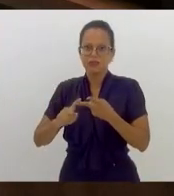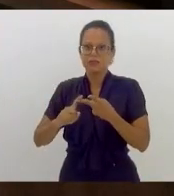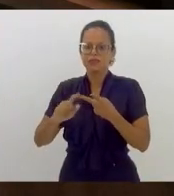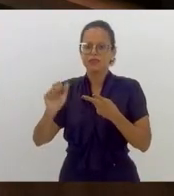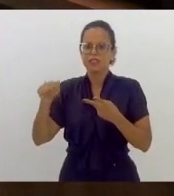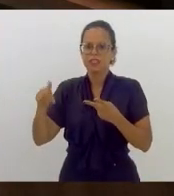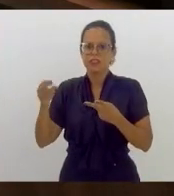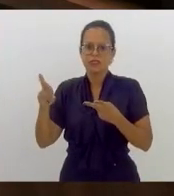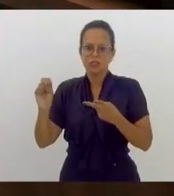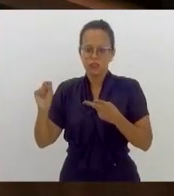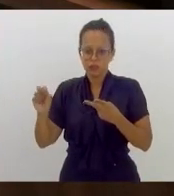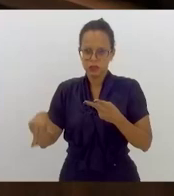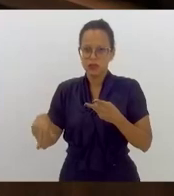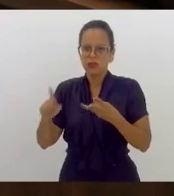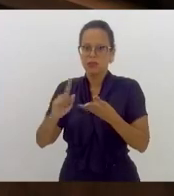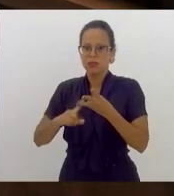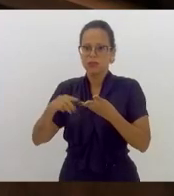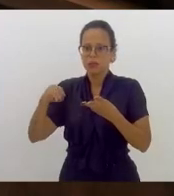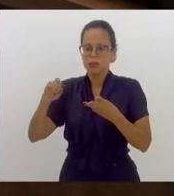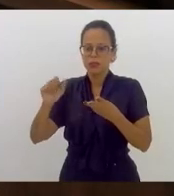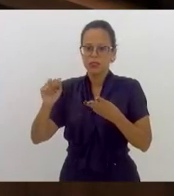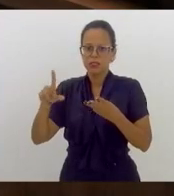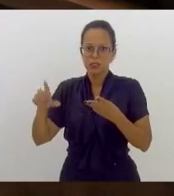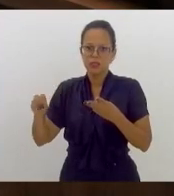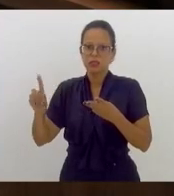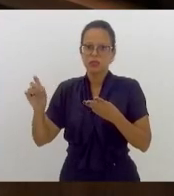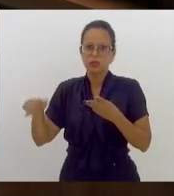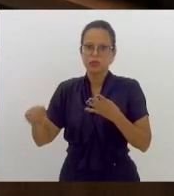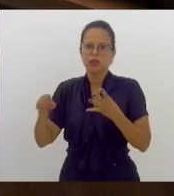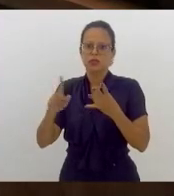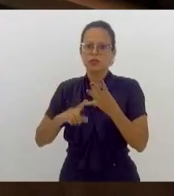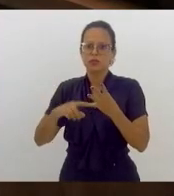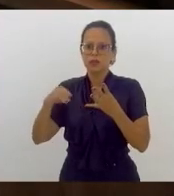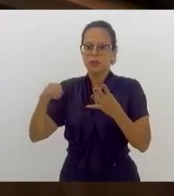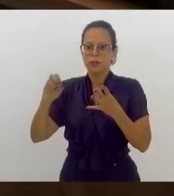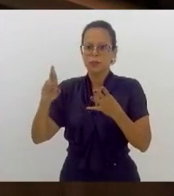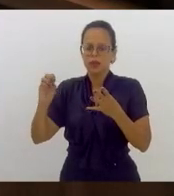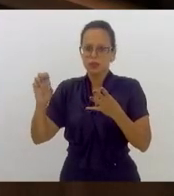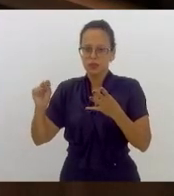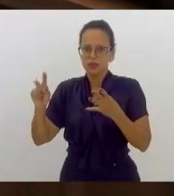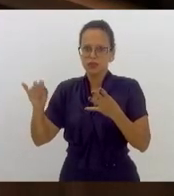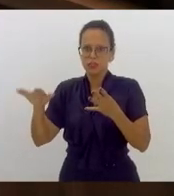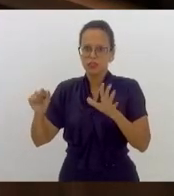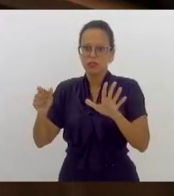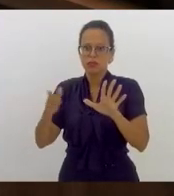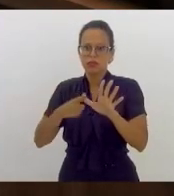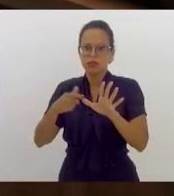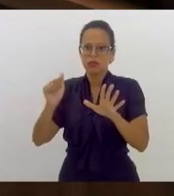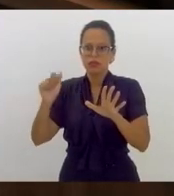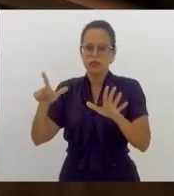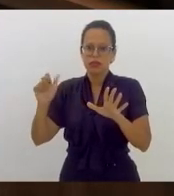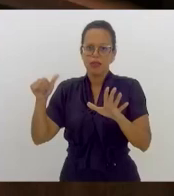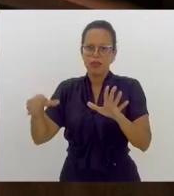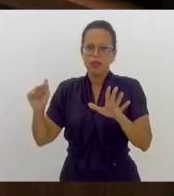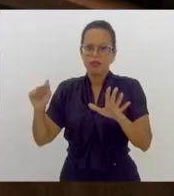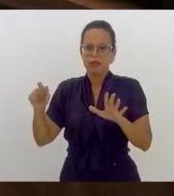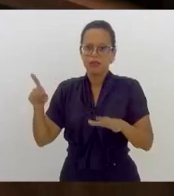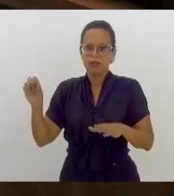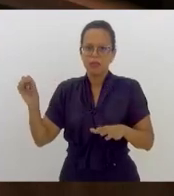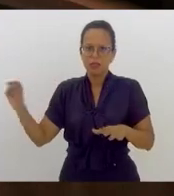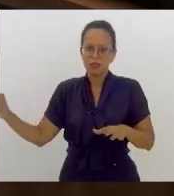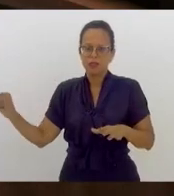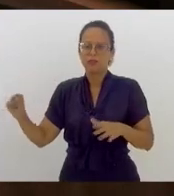Moraes, Marcelo Dino, Marcos Vinícius e Alana Passos, dispõe sobre o Conselho